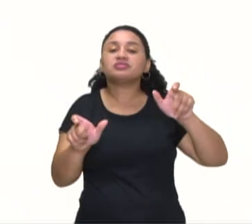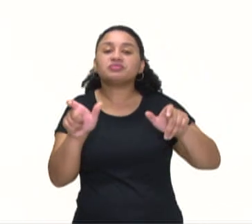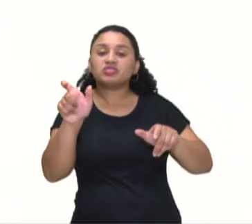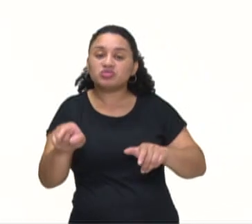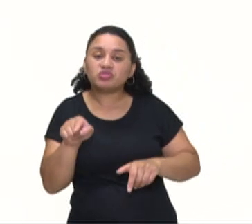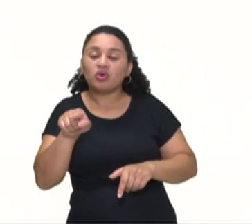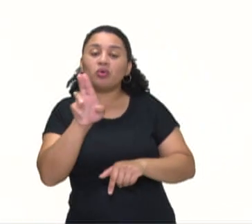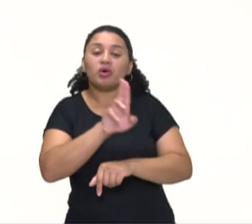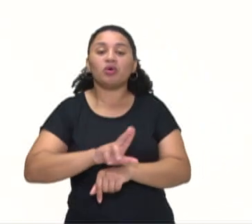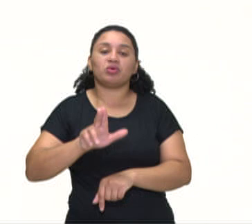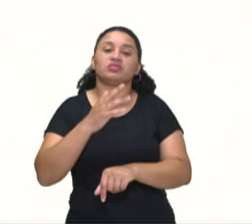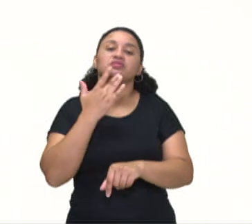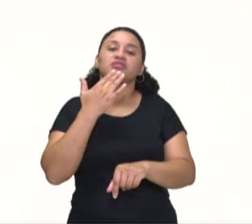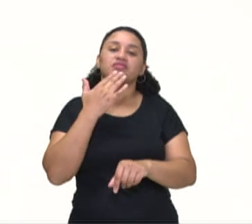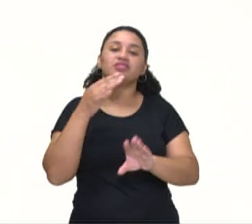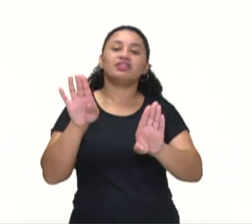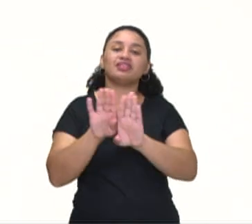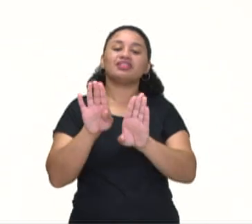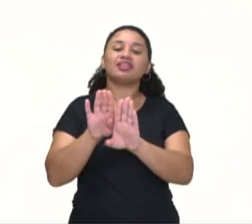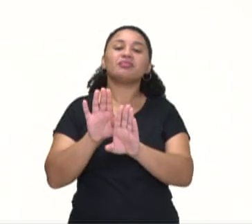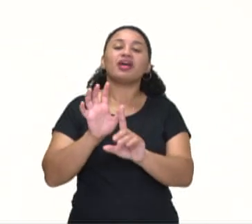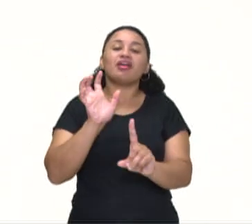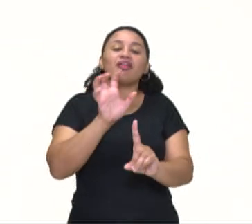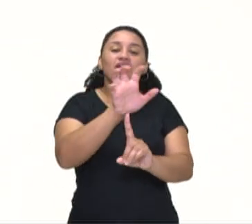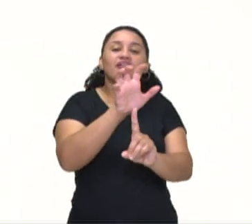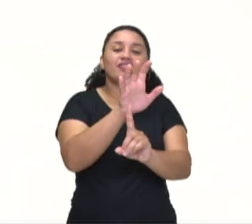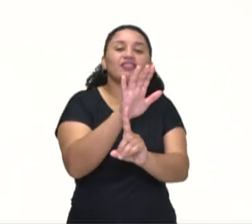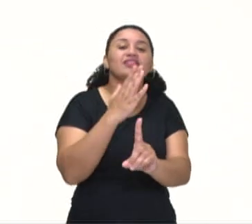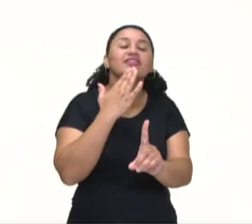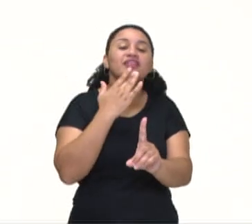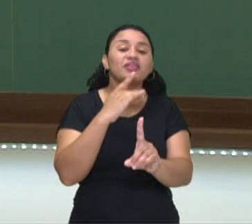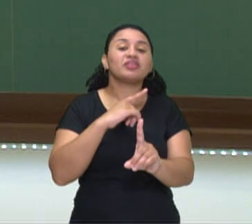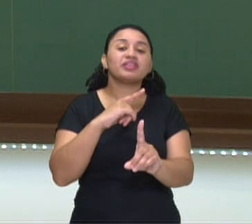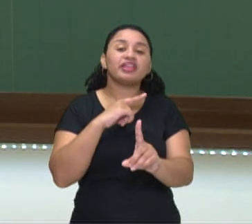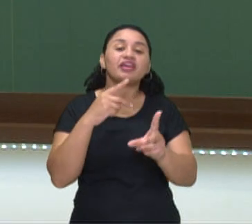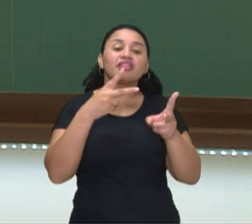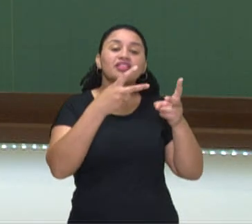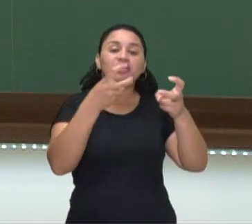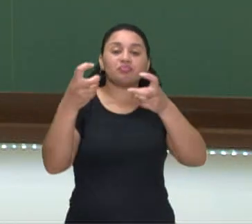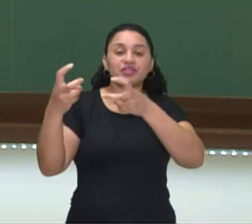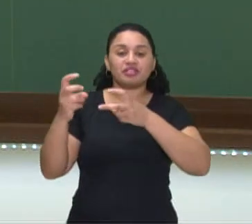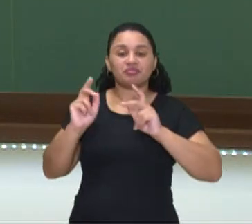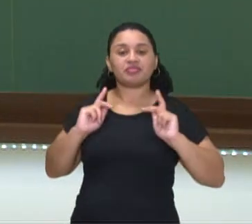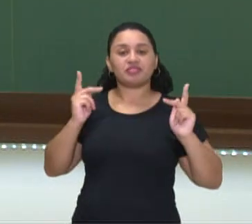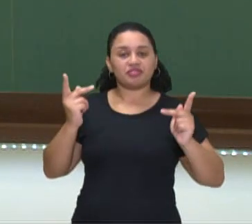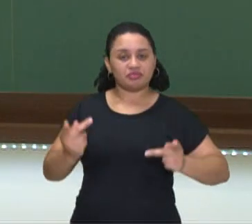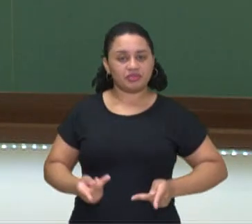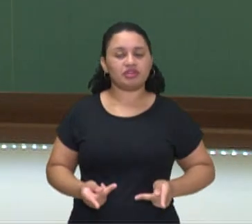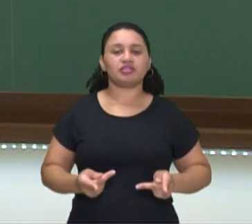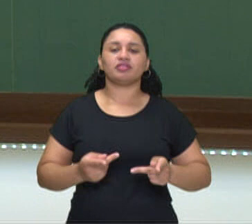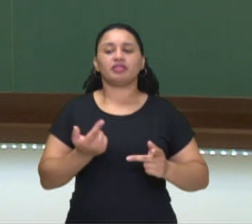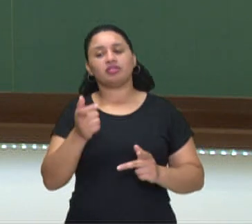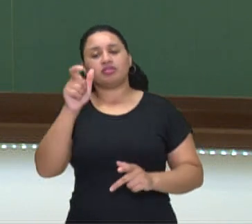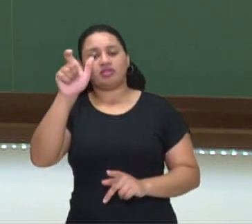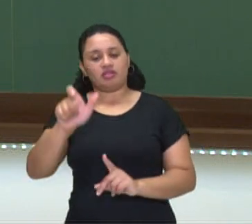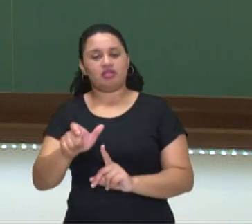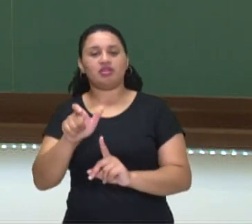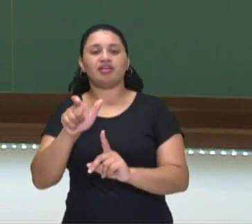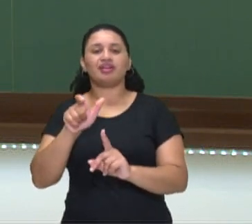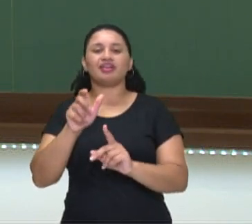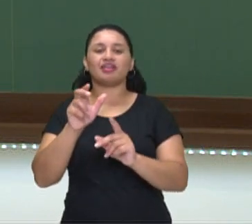influência também das cores na percepção humana. Essa influência tanto do artista